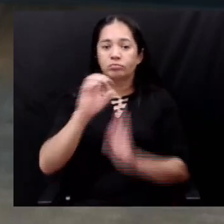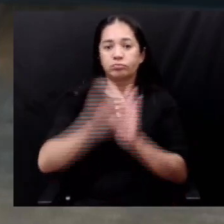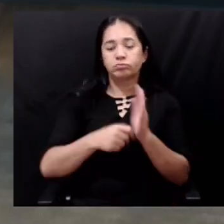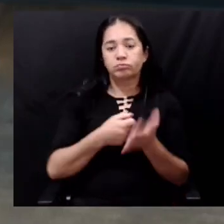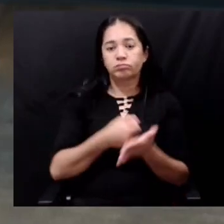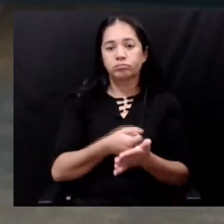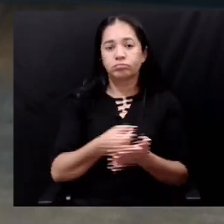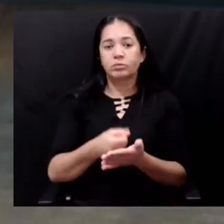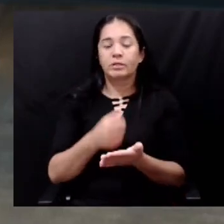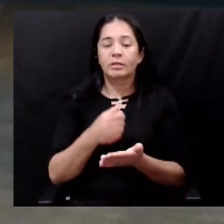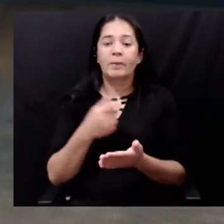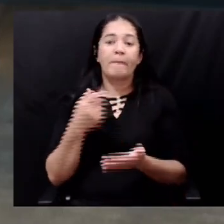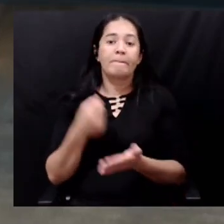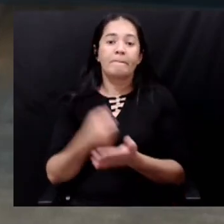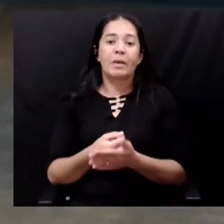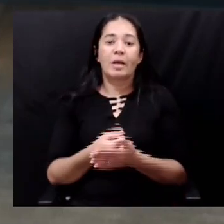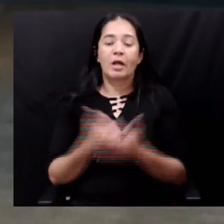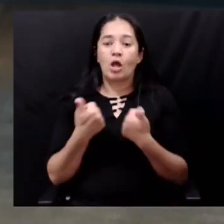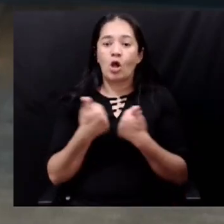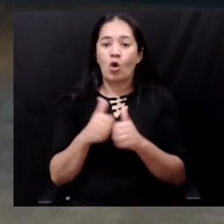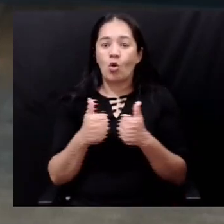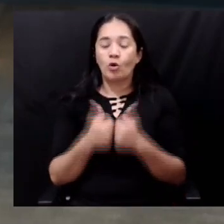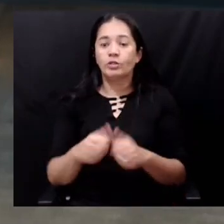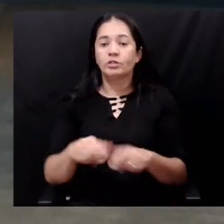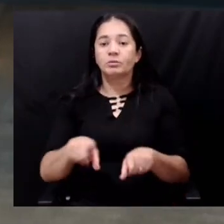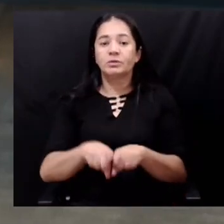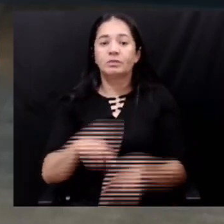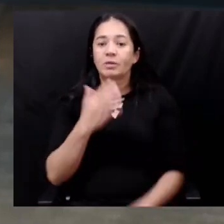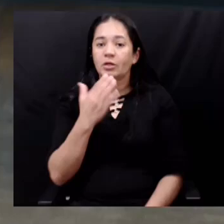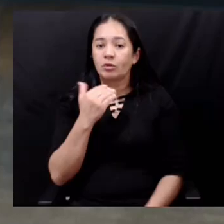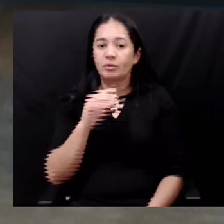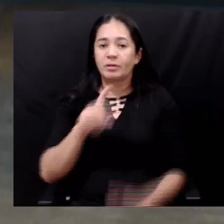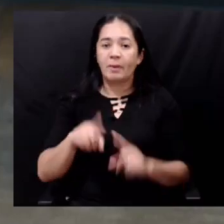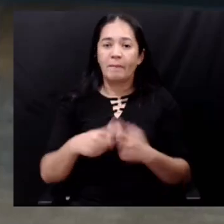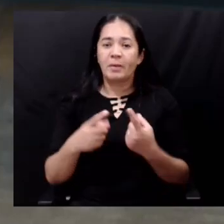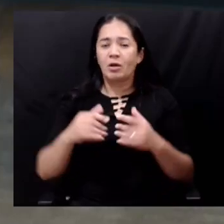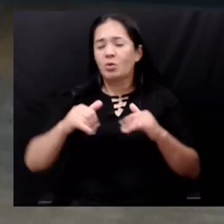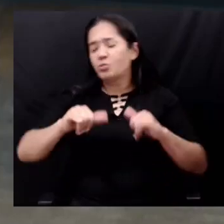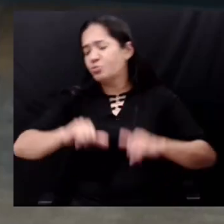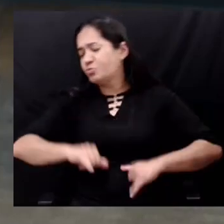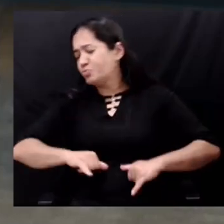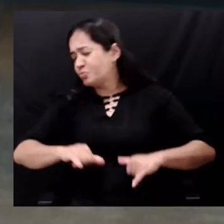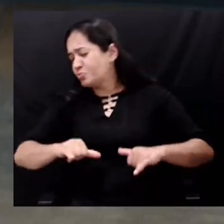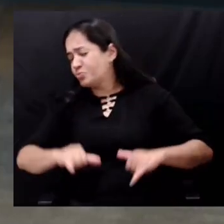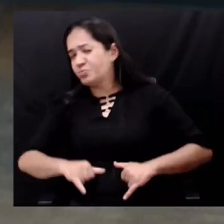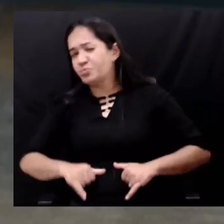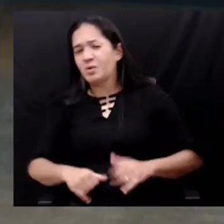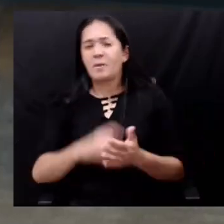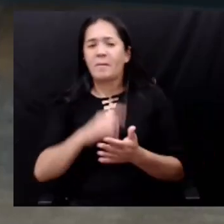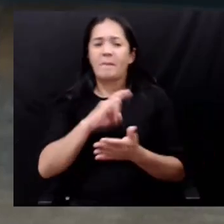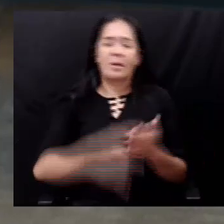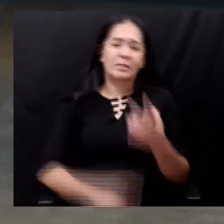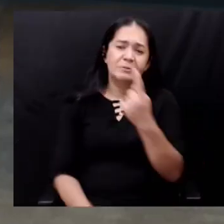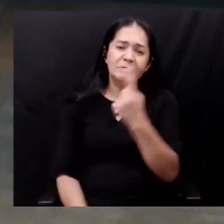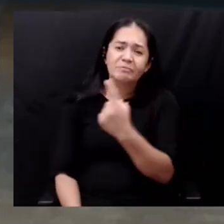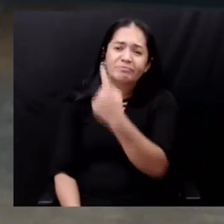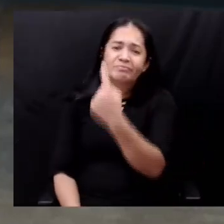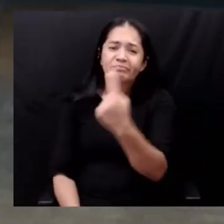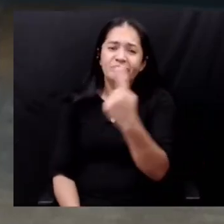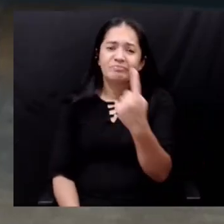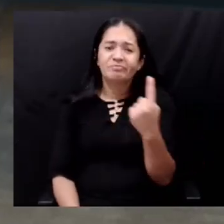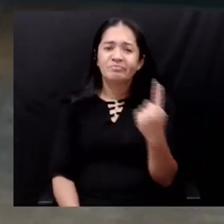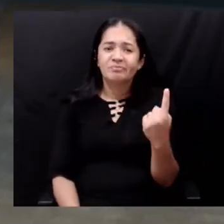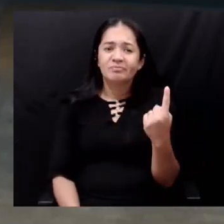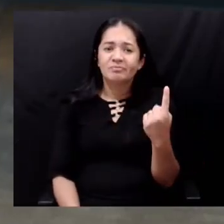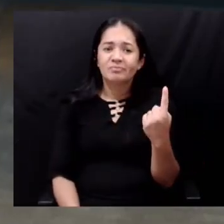e alimentação, mas é um sofrimento a prestação de conta. Tem que levar cada voucher de cada